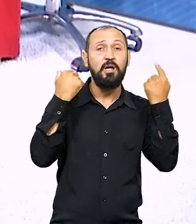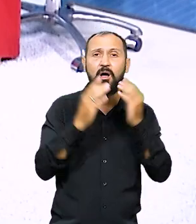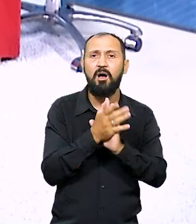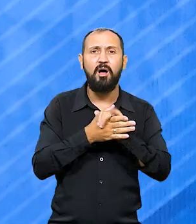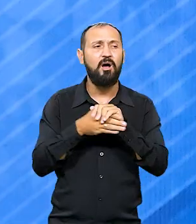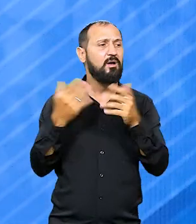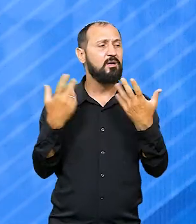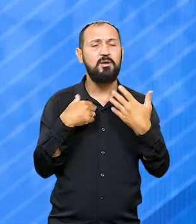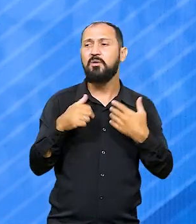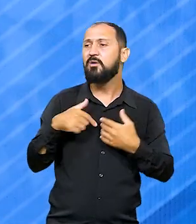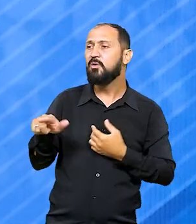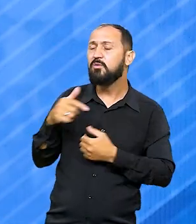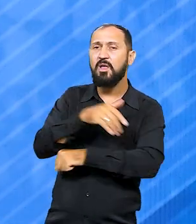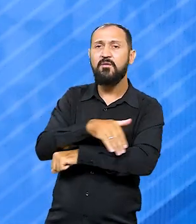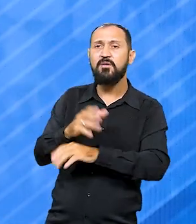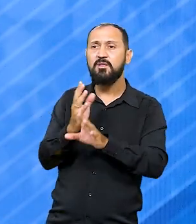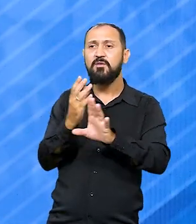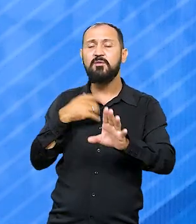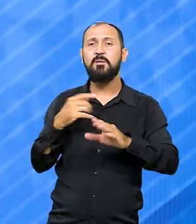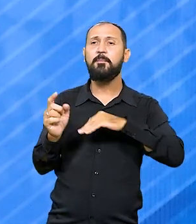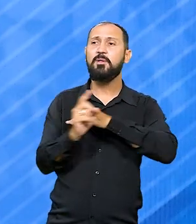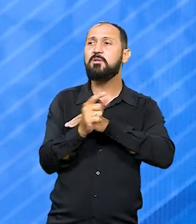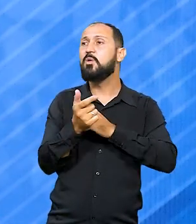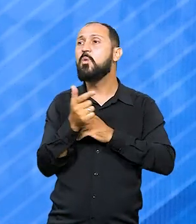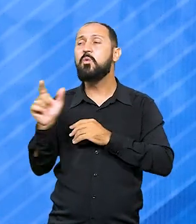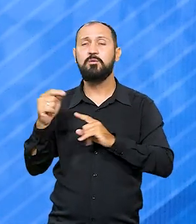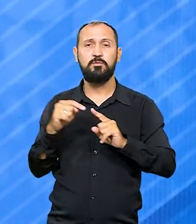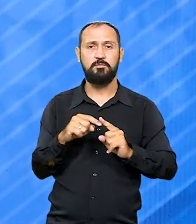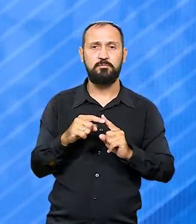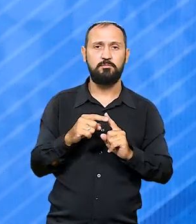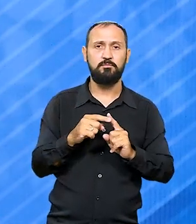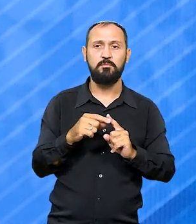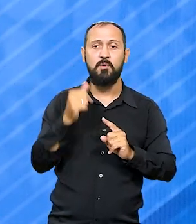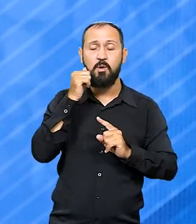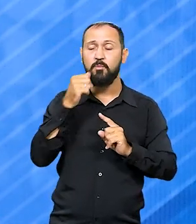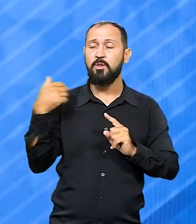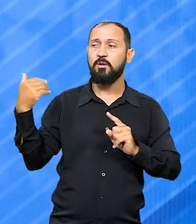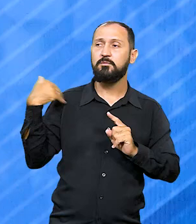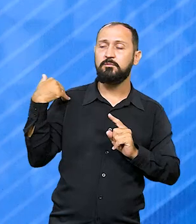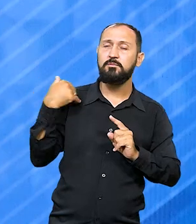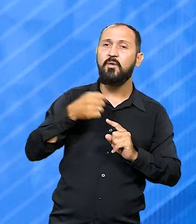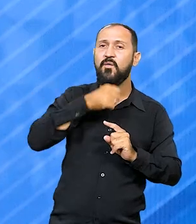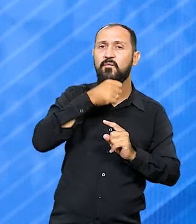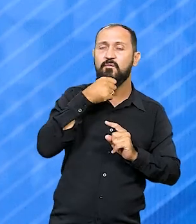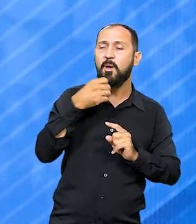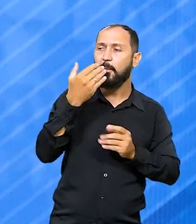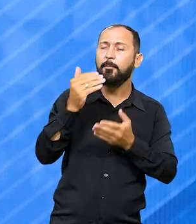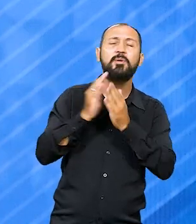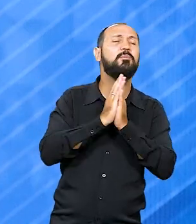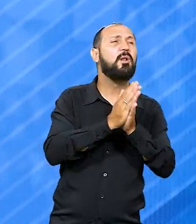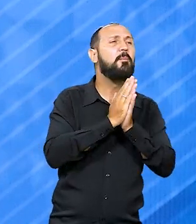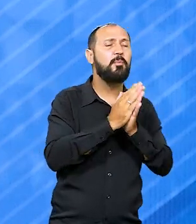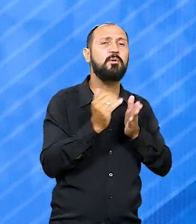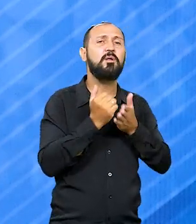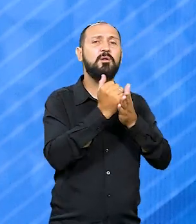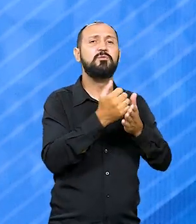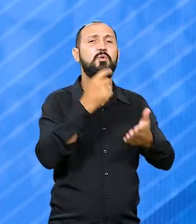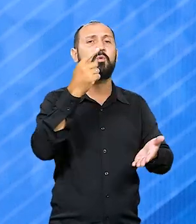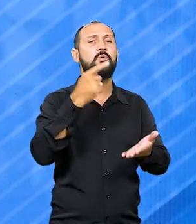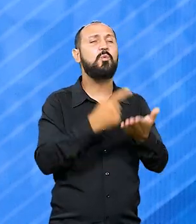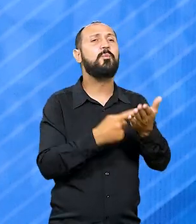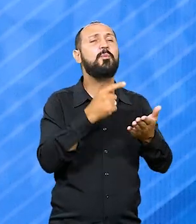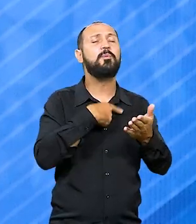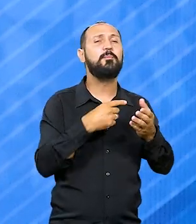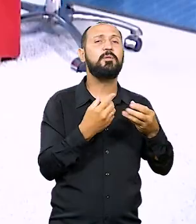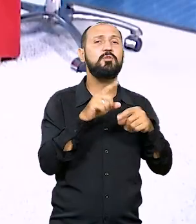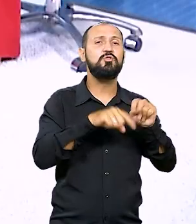está em desespero. Eu estava na fila para entrar para atender um outro cliente, uma senhora de idade me pediu, pelo amor de Deus, que ela